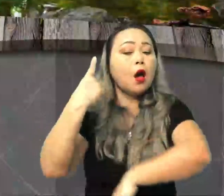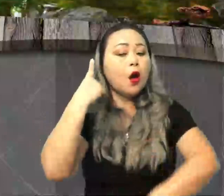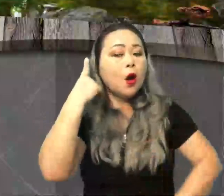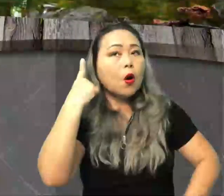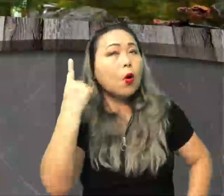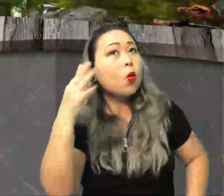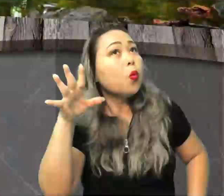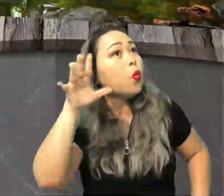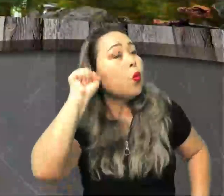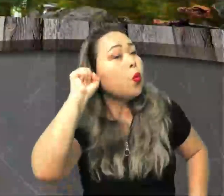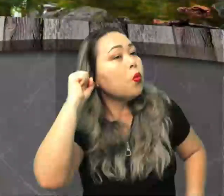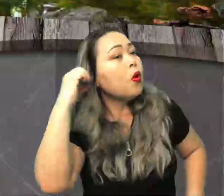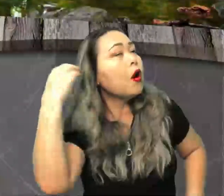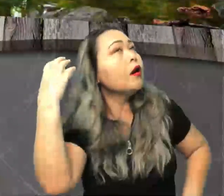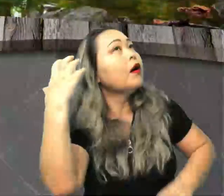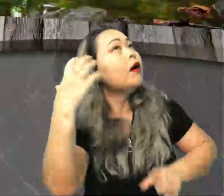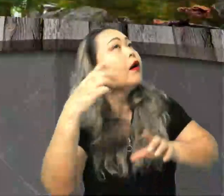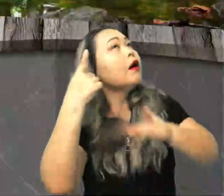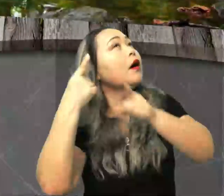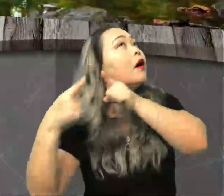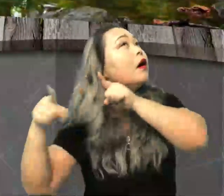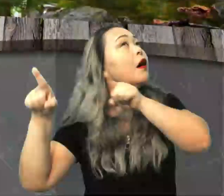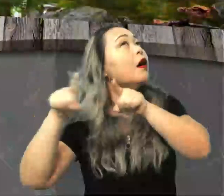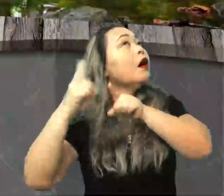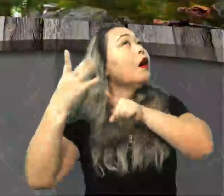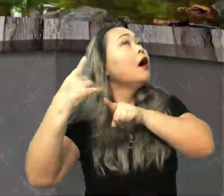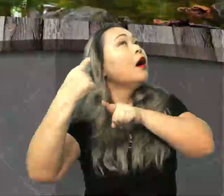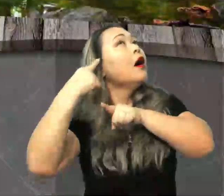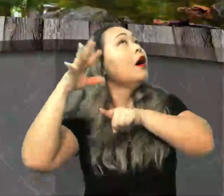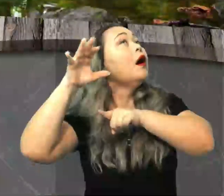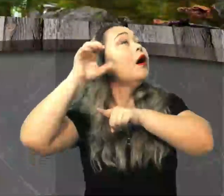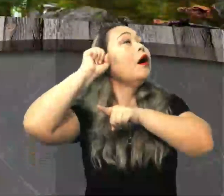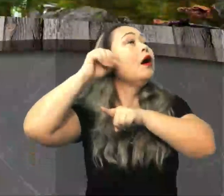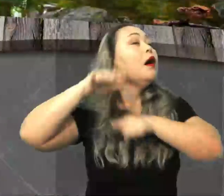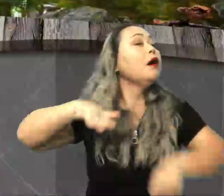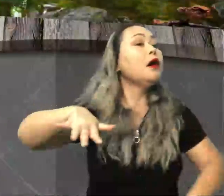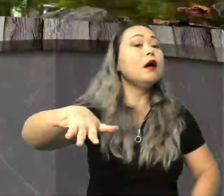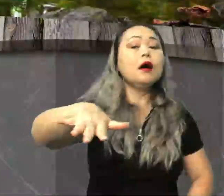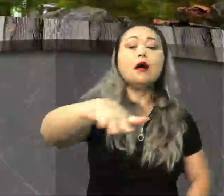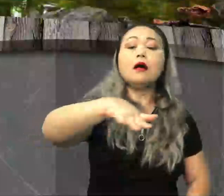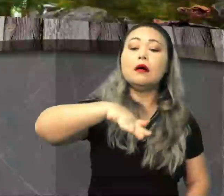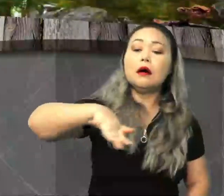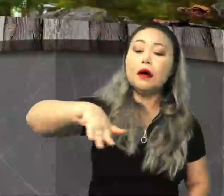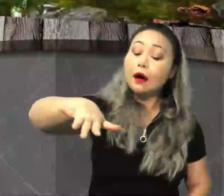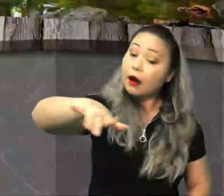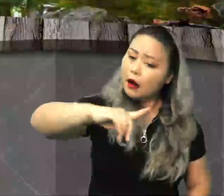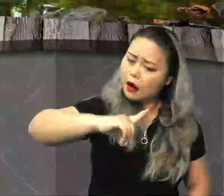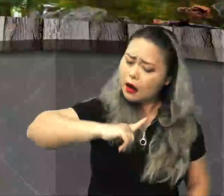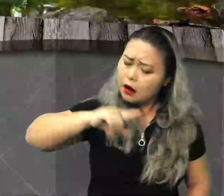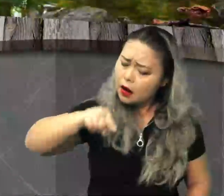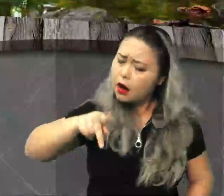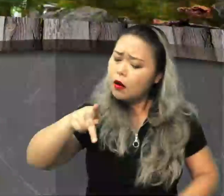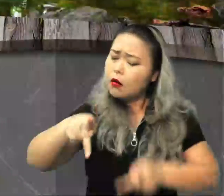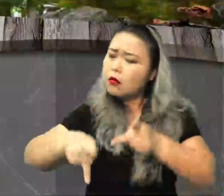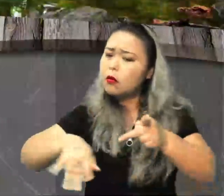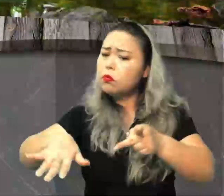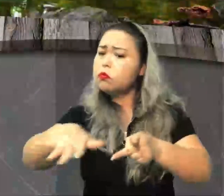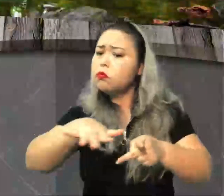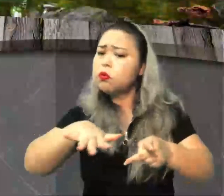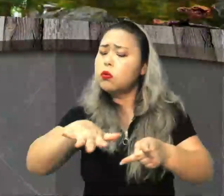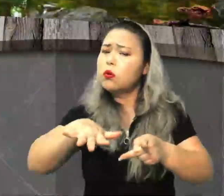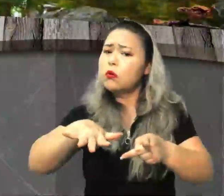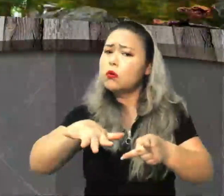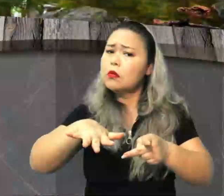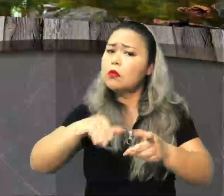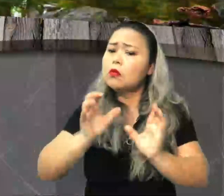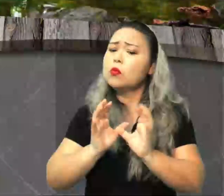ouve o canto desses animais, você sabe que é um ambiente onde você tem uma população não,